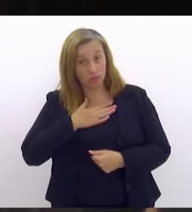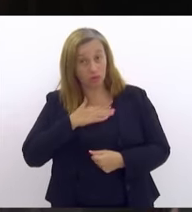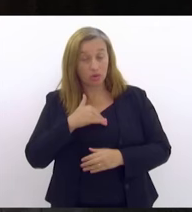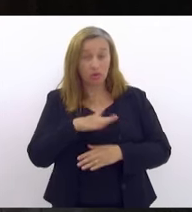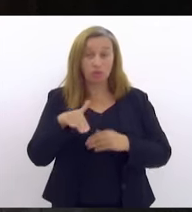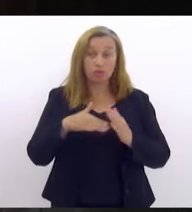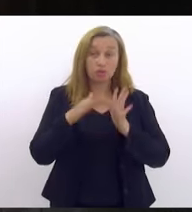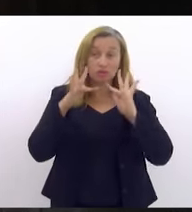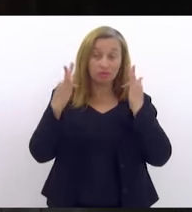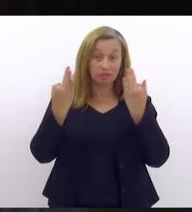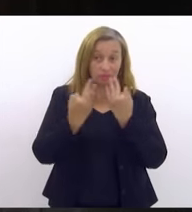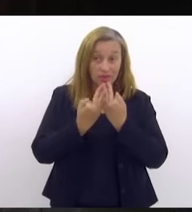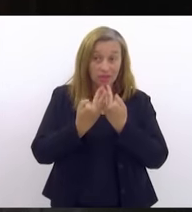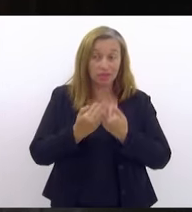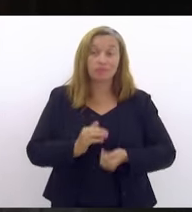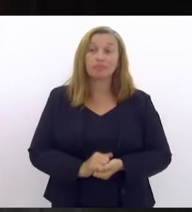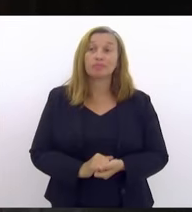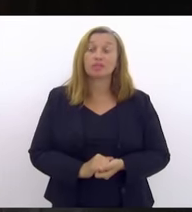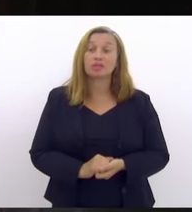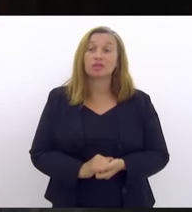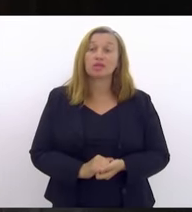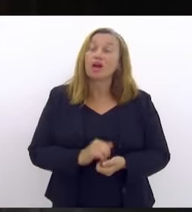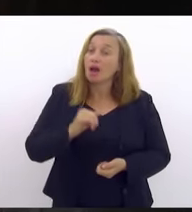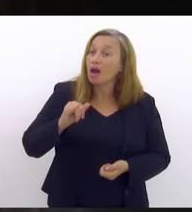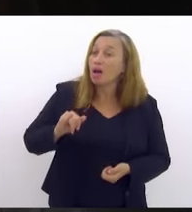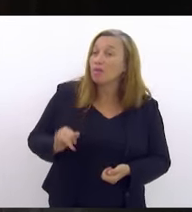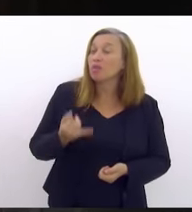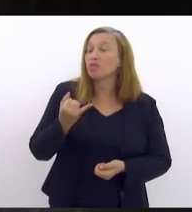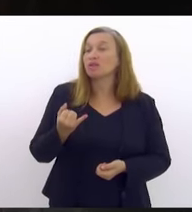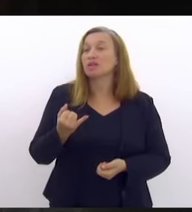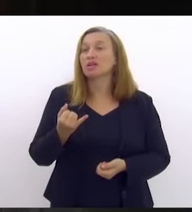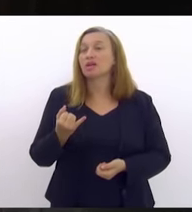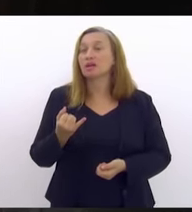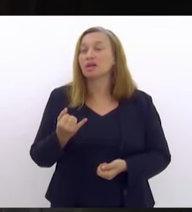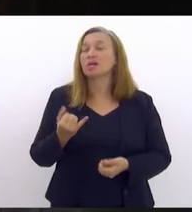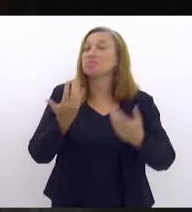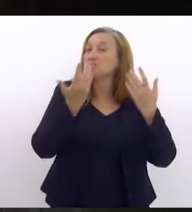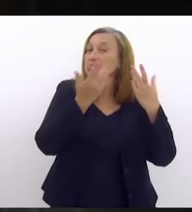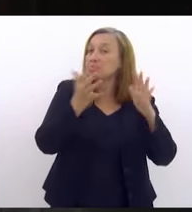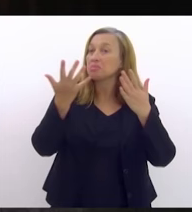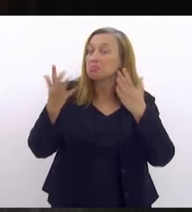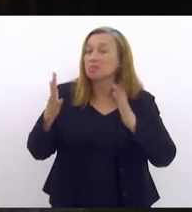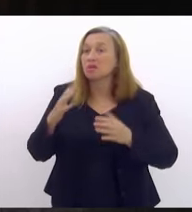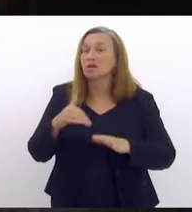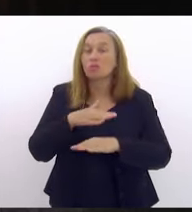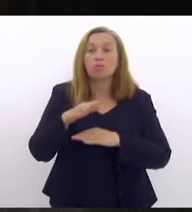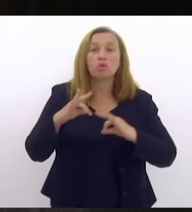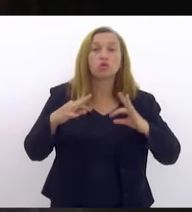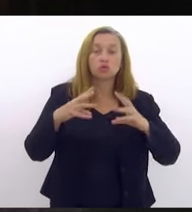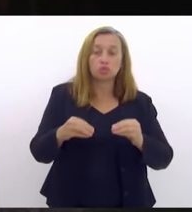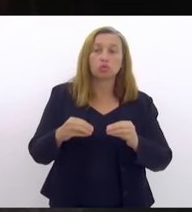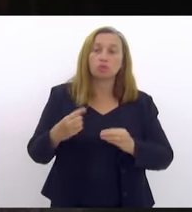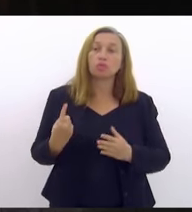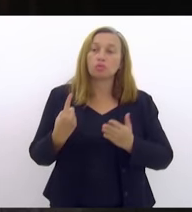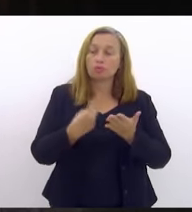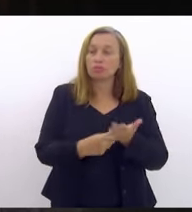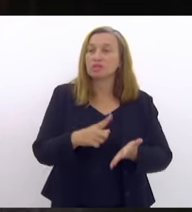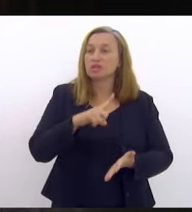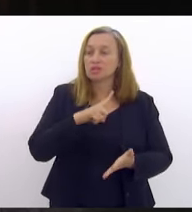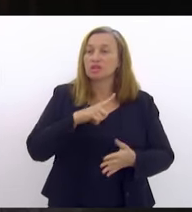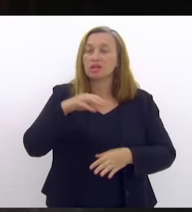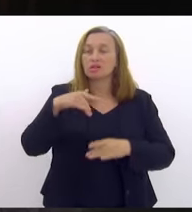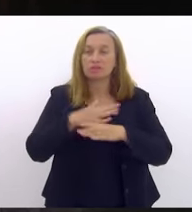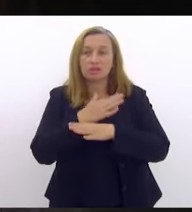toda a minha família, né, e aproveitar para parabenizar por todo o comprometimento que você tem tido com a